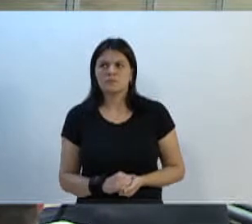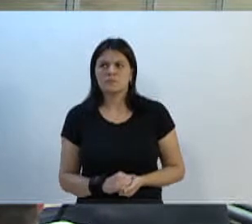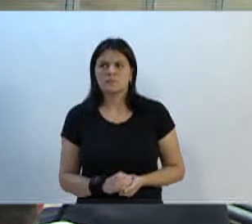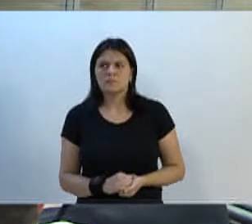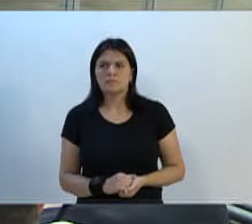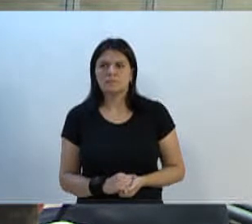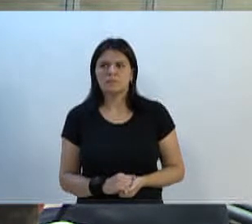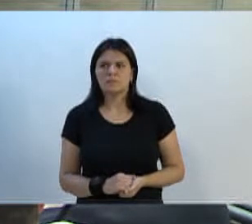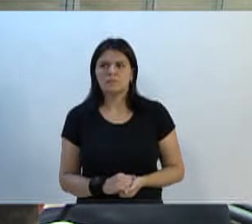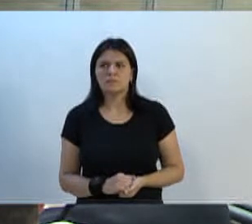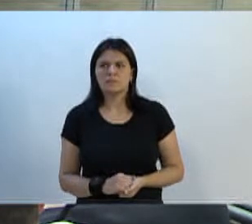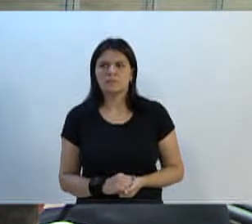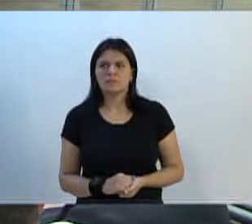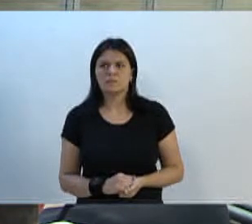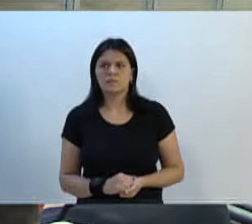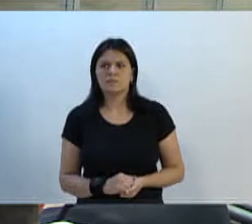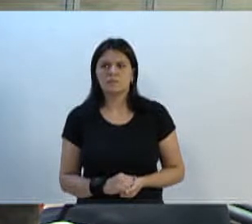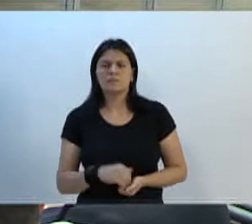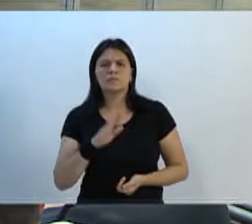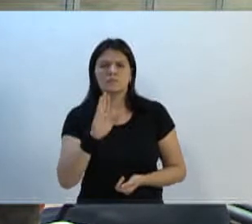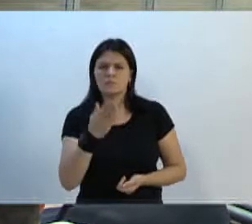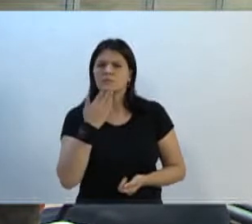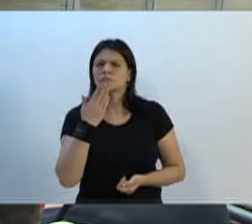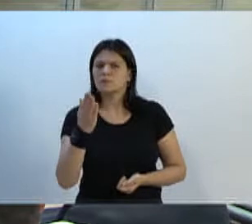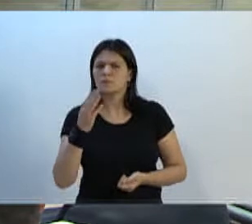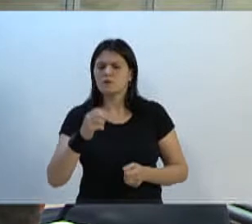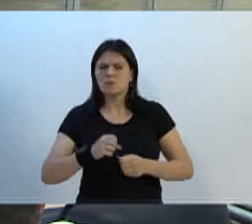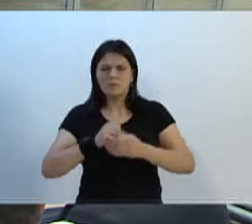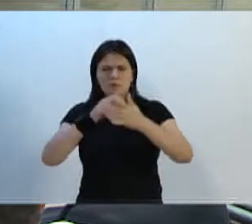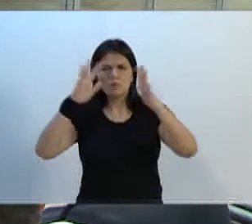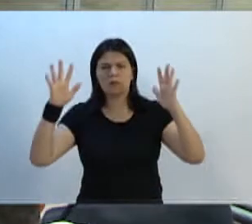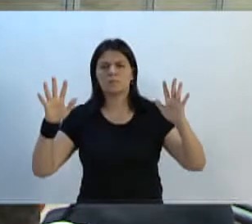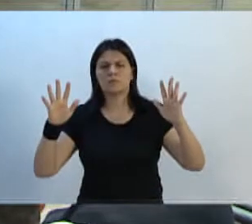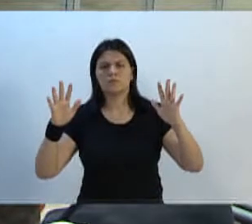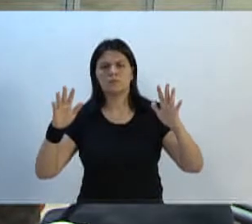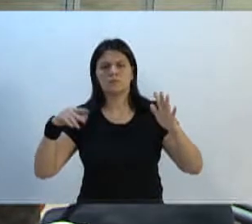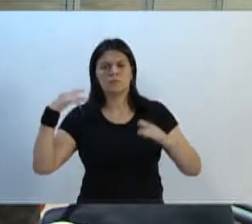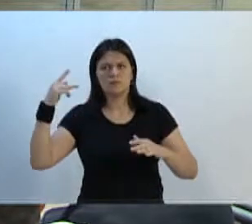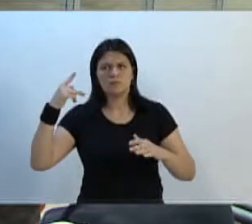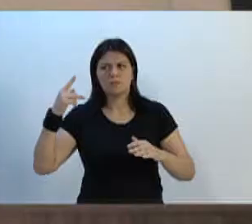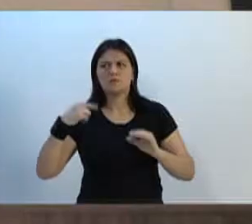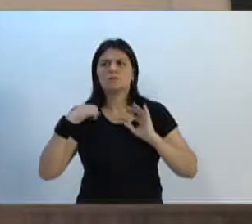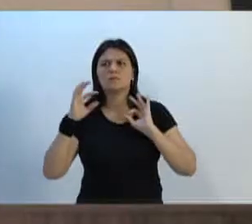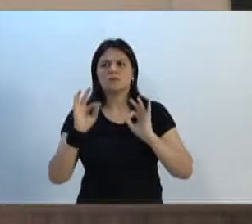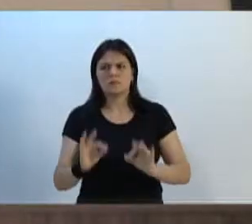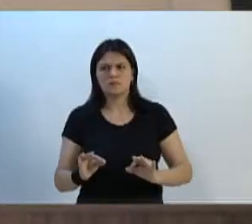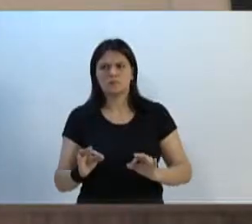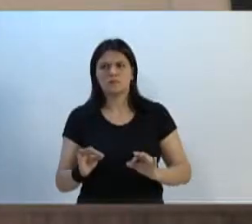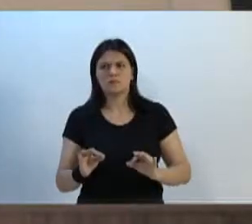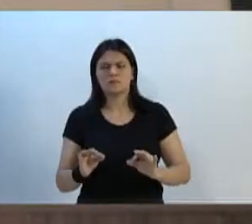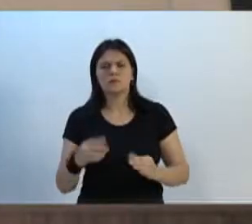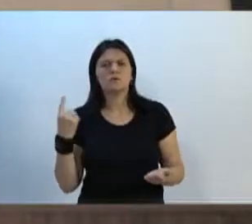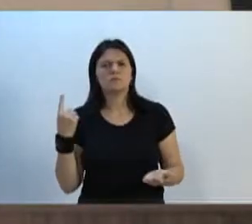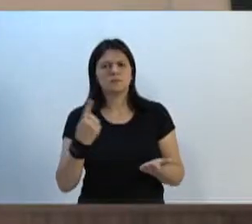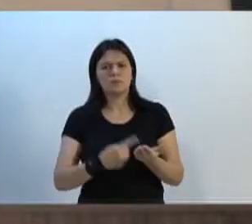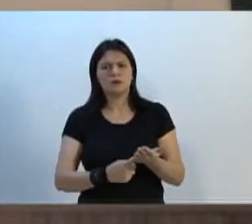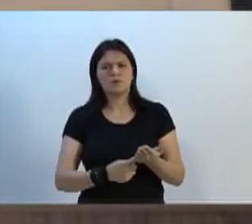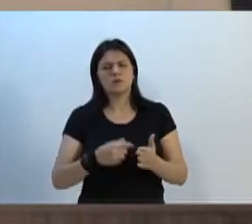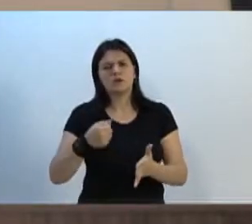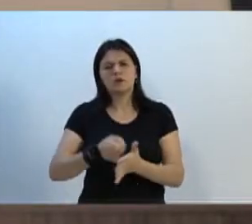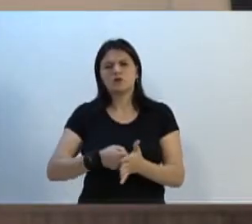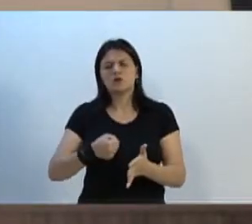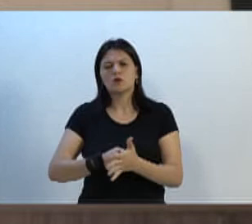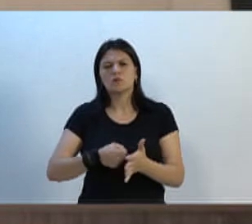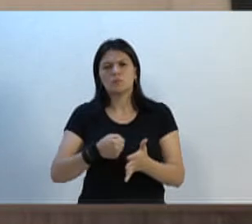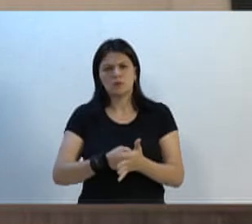isso já foi um pedido aqui de Transparência Por parte dos vereadores tenho certeza que nós aqui vamos nos comprometer a cobrar